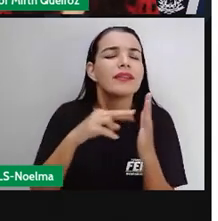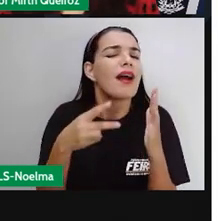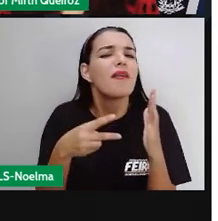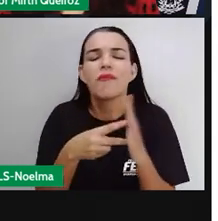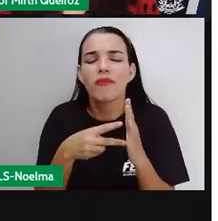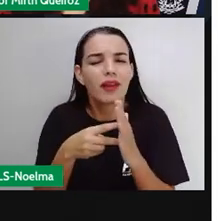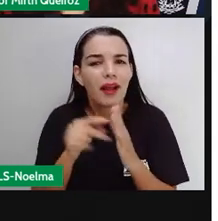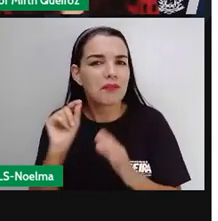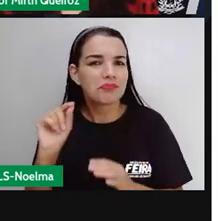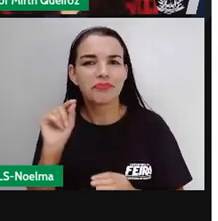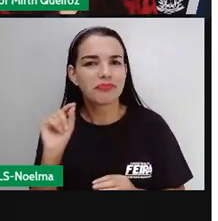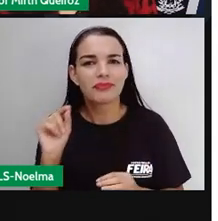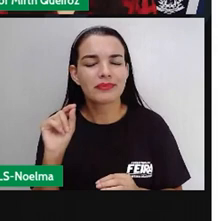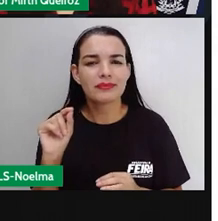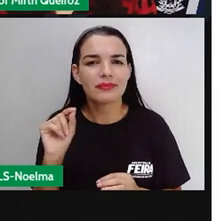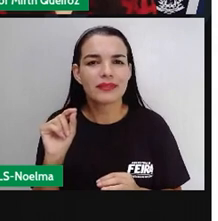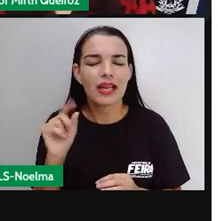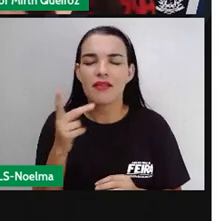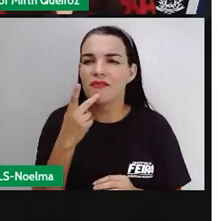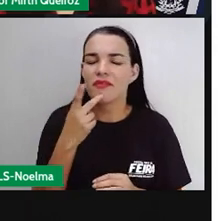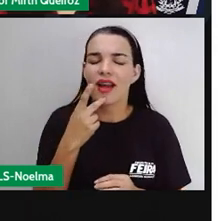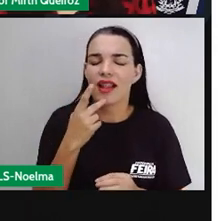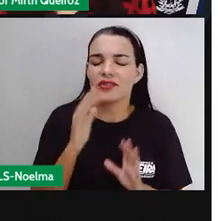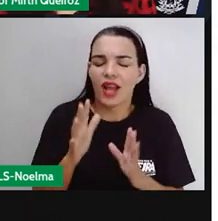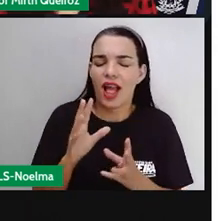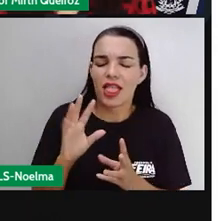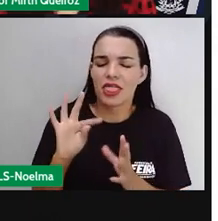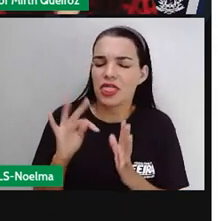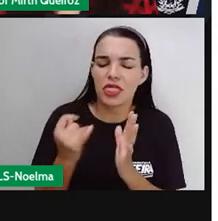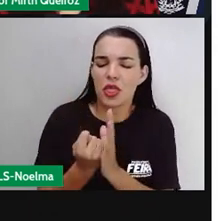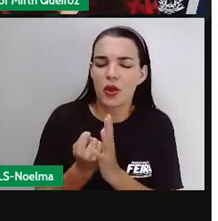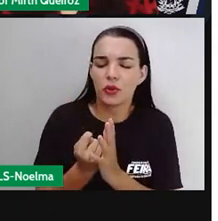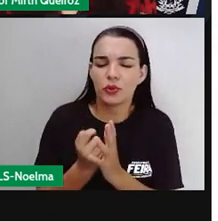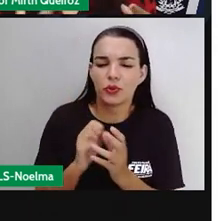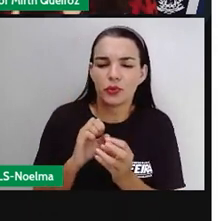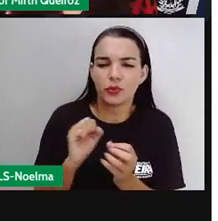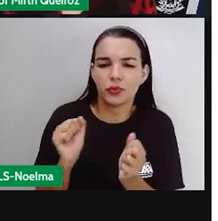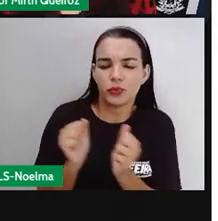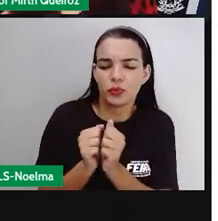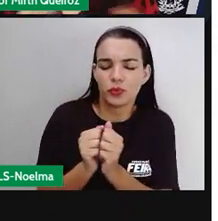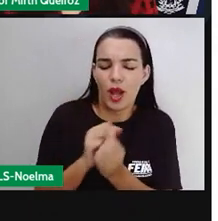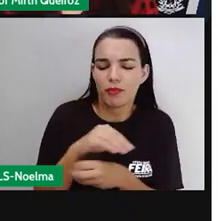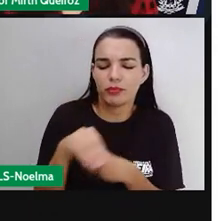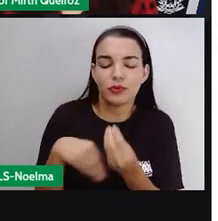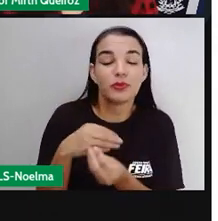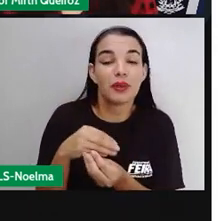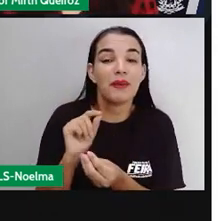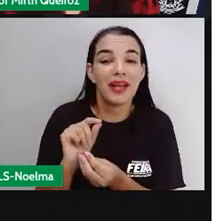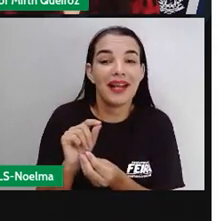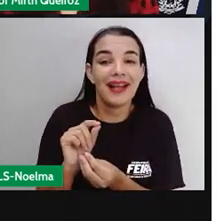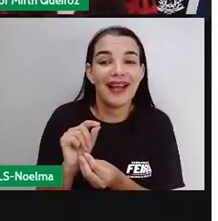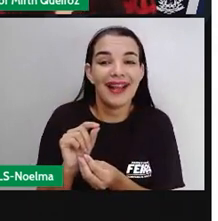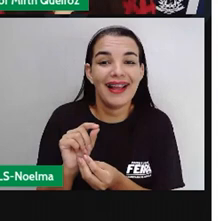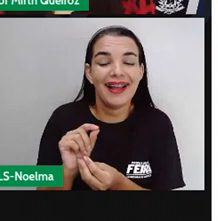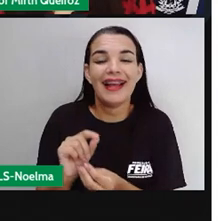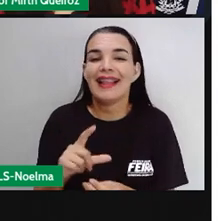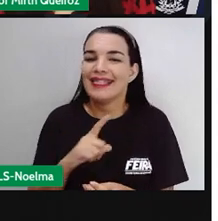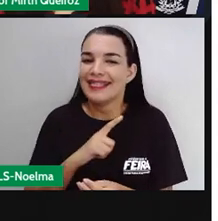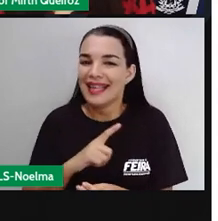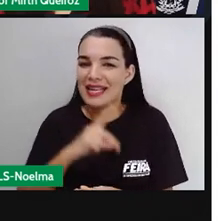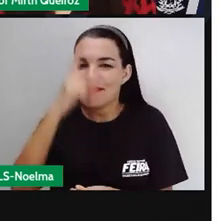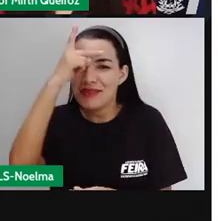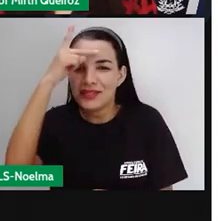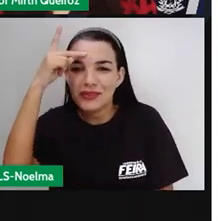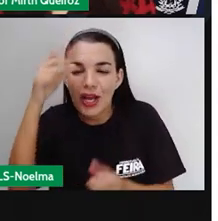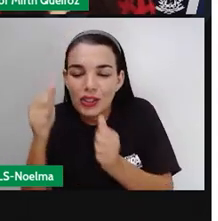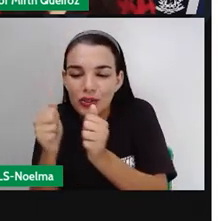significa? Quando a gente fala entre pessoas, ah, todo mundo junto e misturado, né? Todo mundo está junto ali dentro de um único local. Assim como acontece